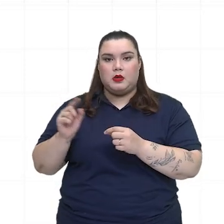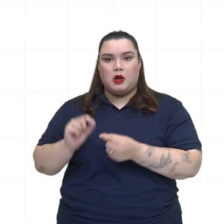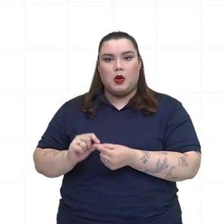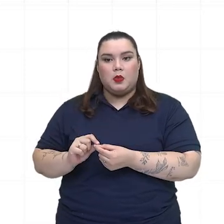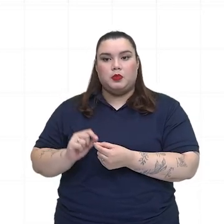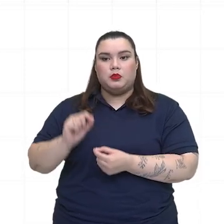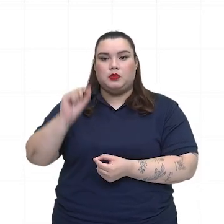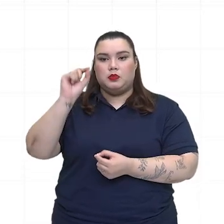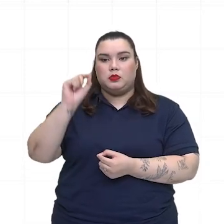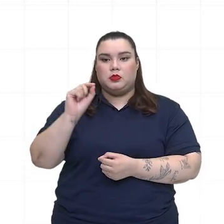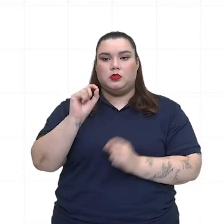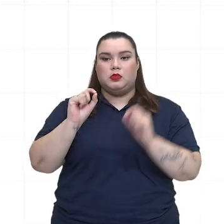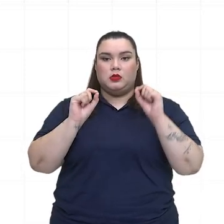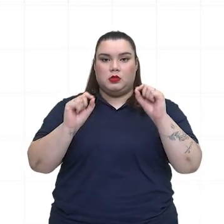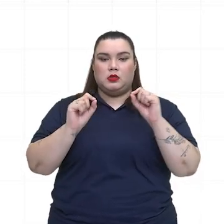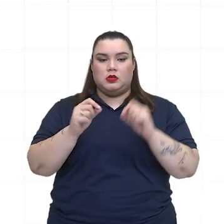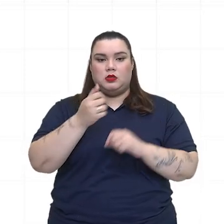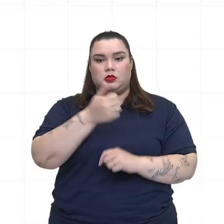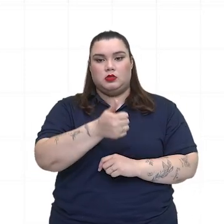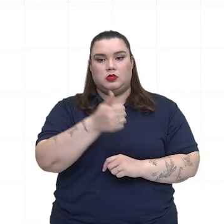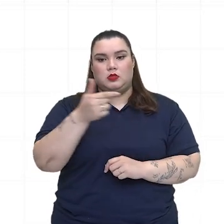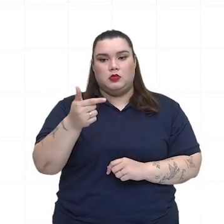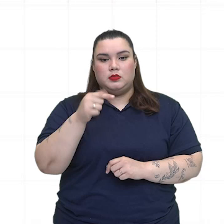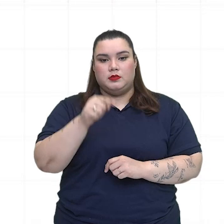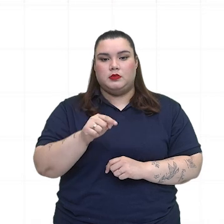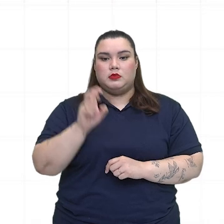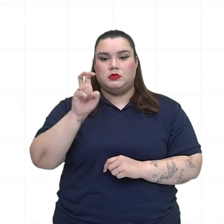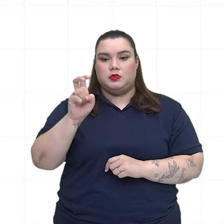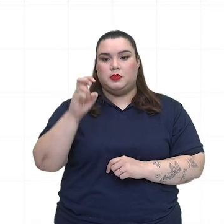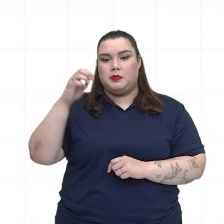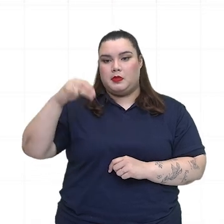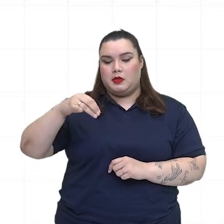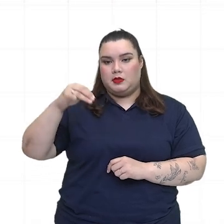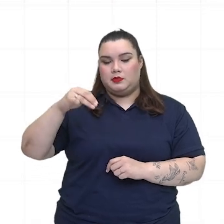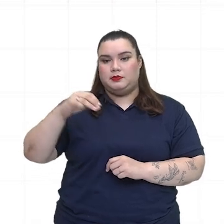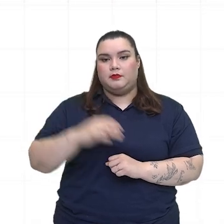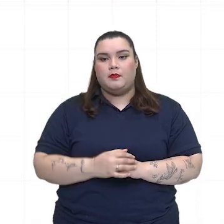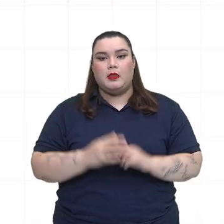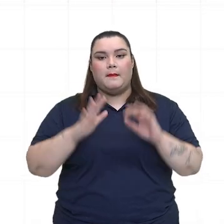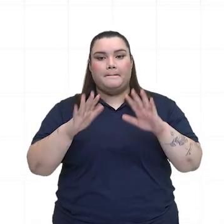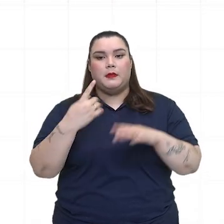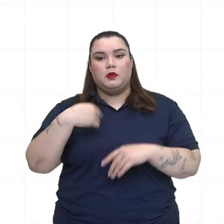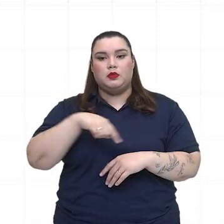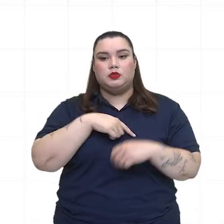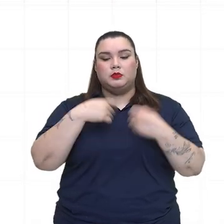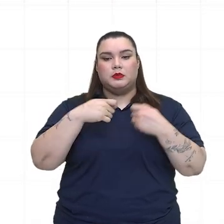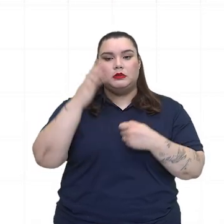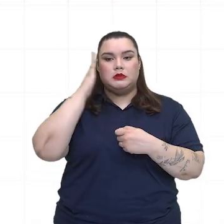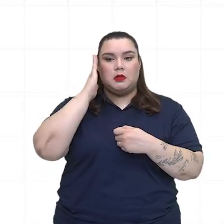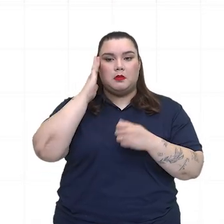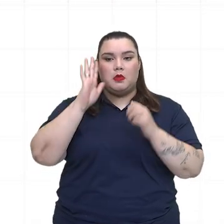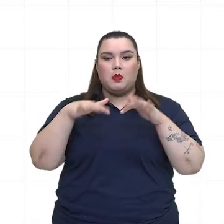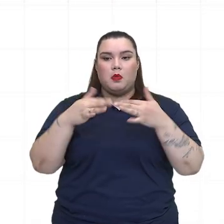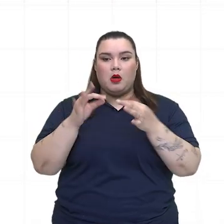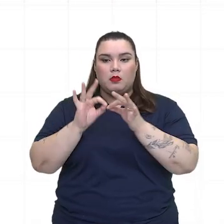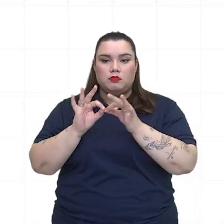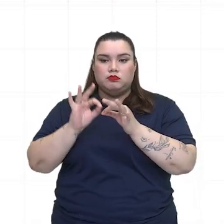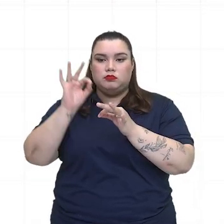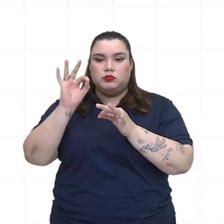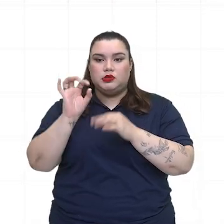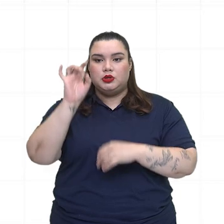aqui de 12,5 metros. E aí nós precisamos saber a medida de cada